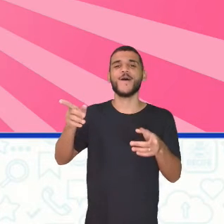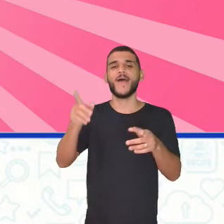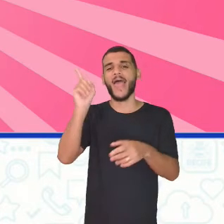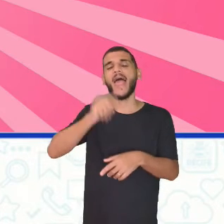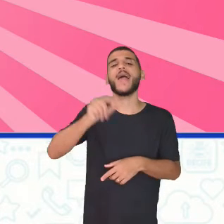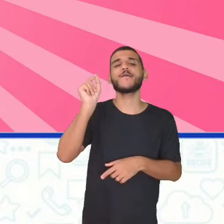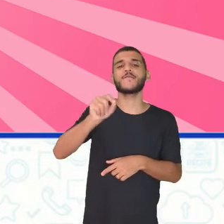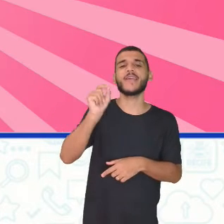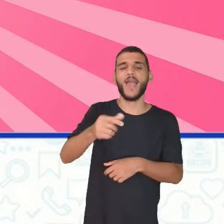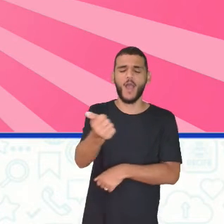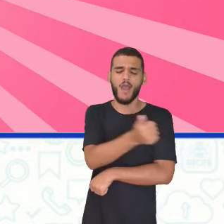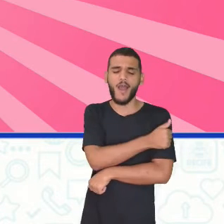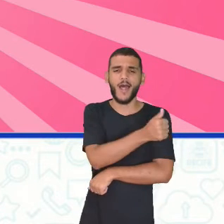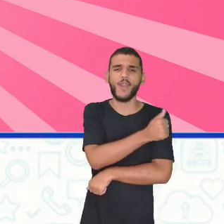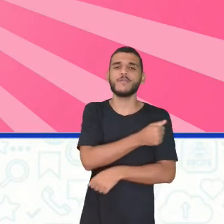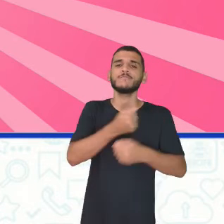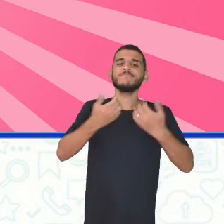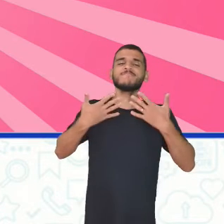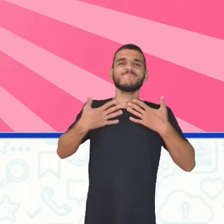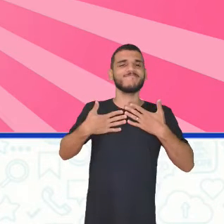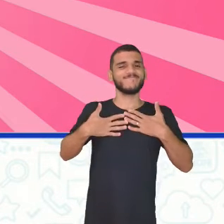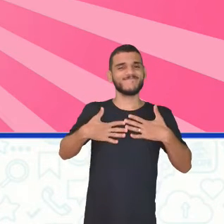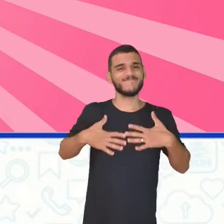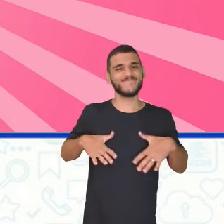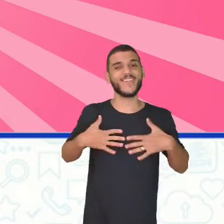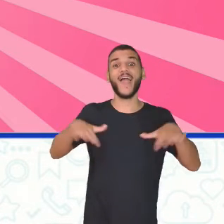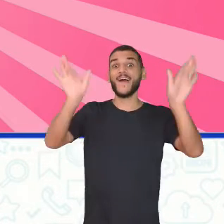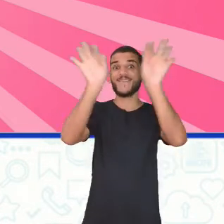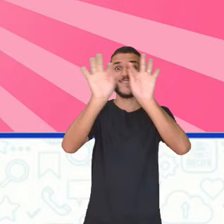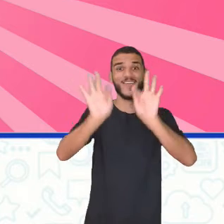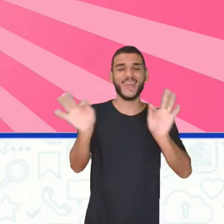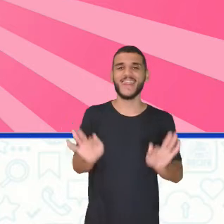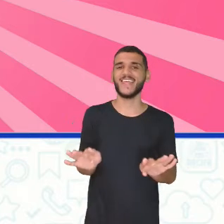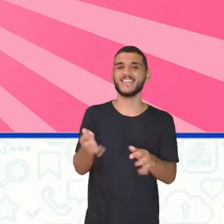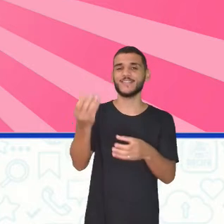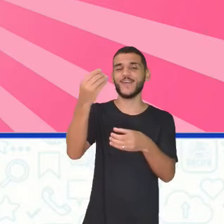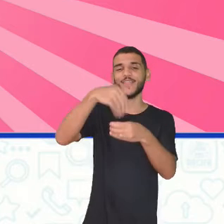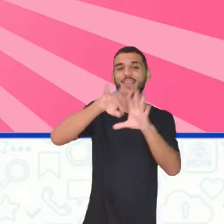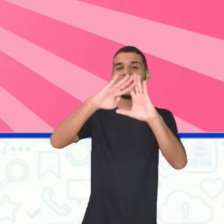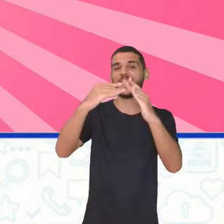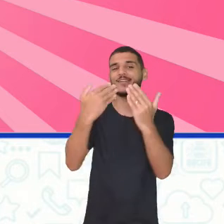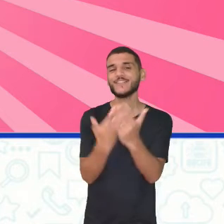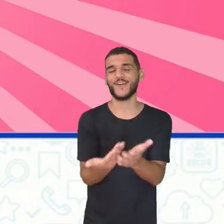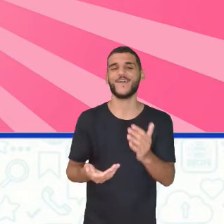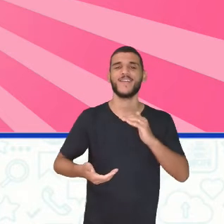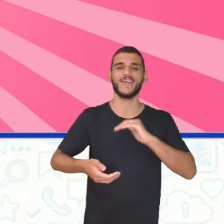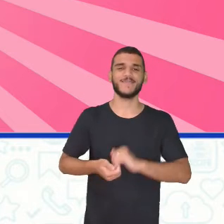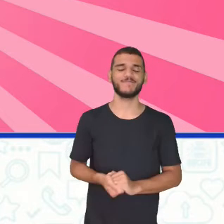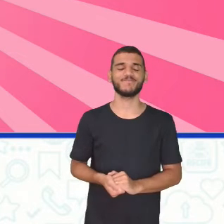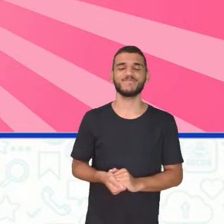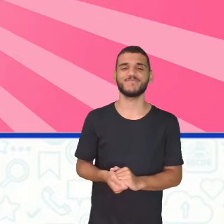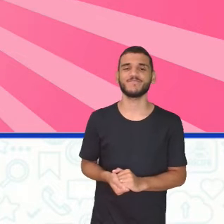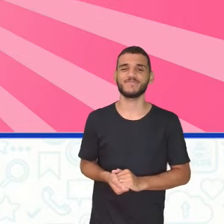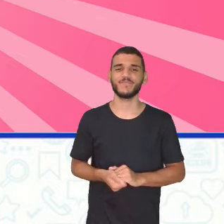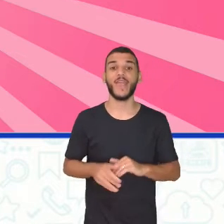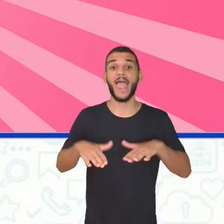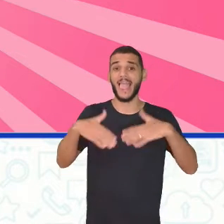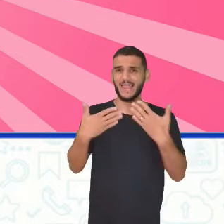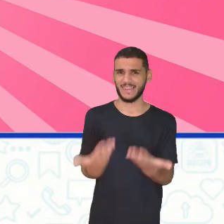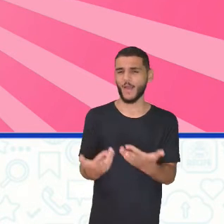o aluno satisfeito na sala de aula, é ver o aluno feliz no ambiente escolar. Então,